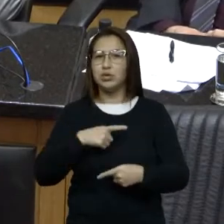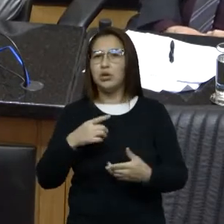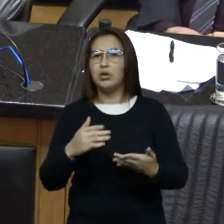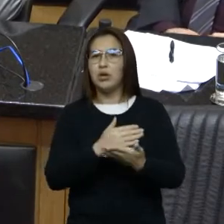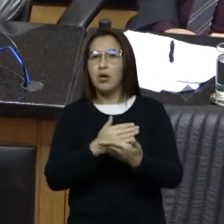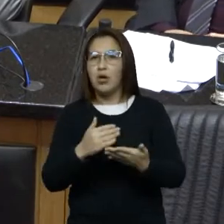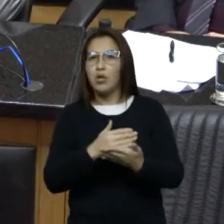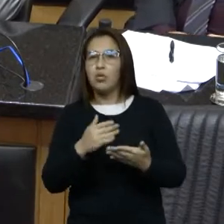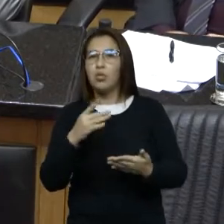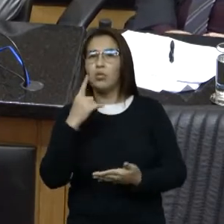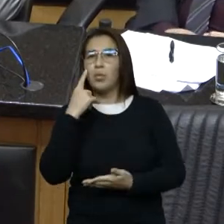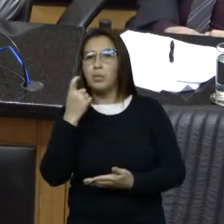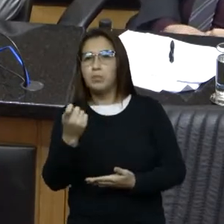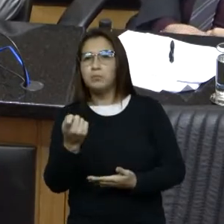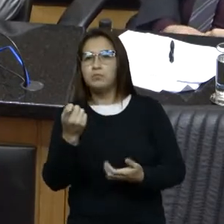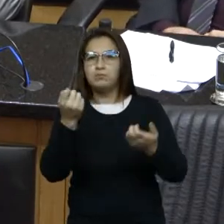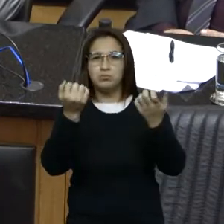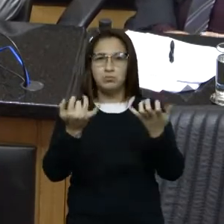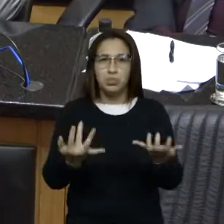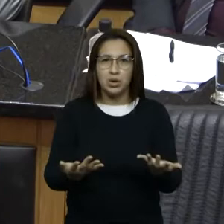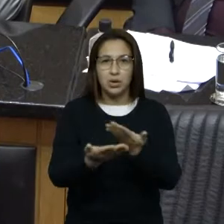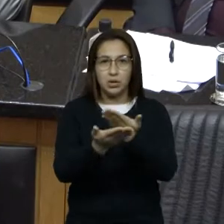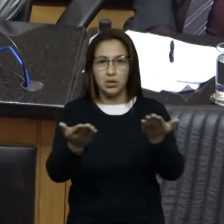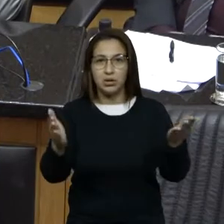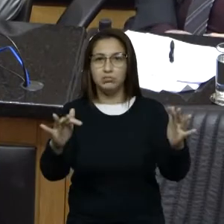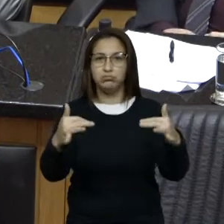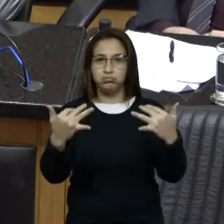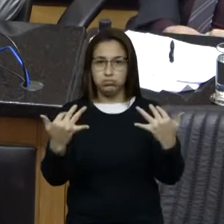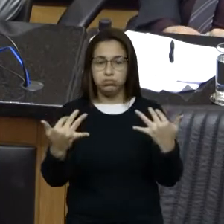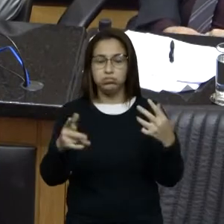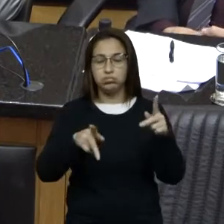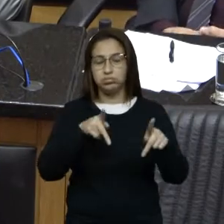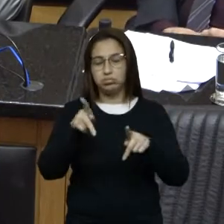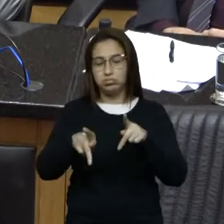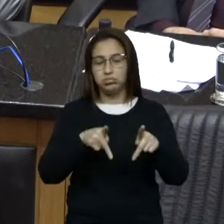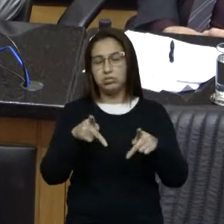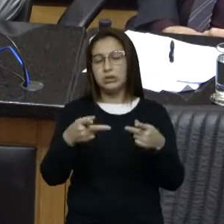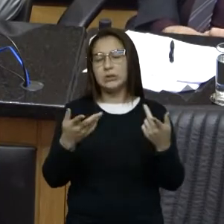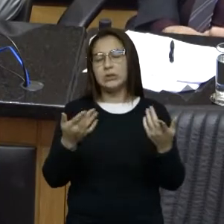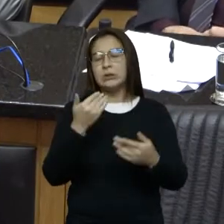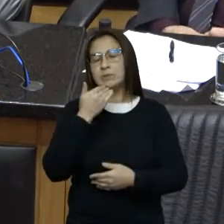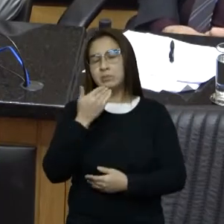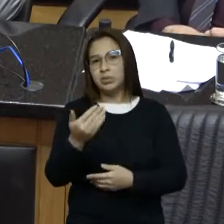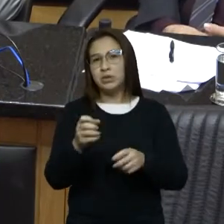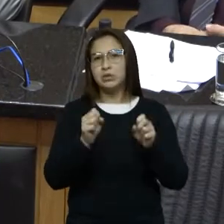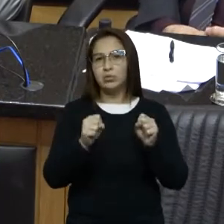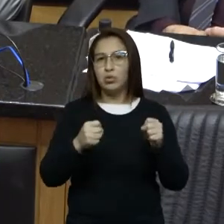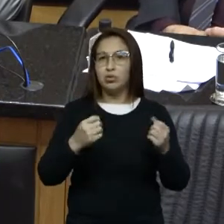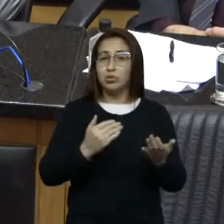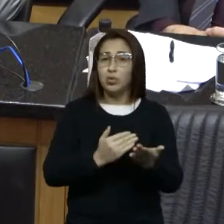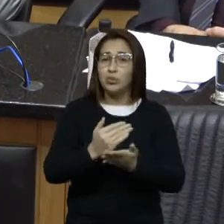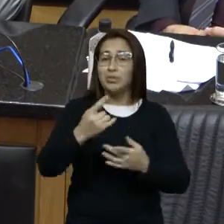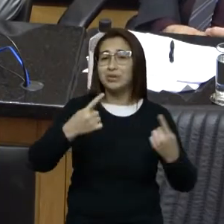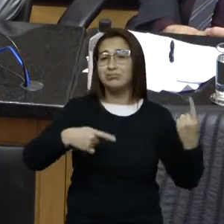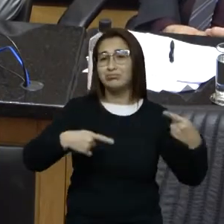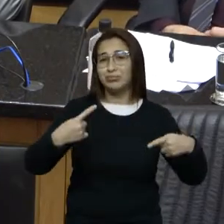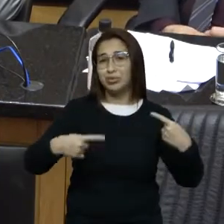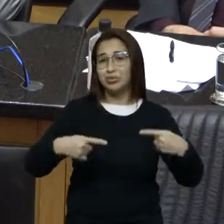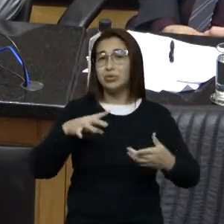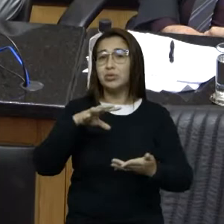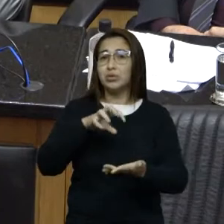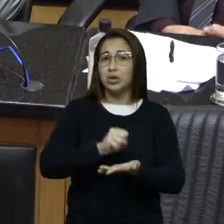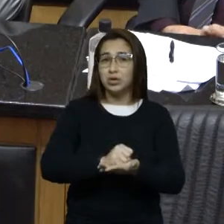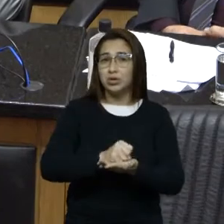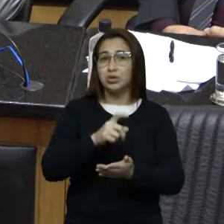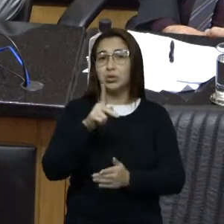gostaríamos de fazer ao povo Catarinense com relação ao projeto e por isso peço a vossa excelência que abre a discussão e Registro